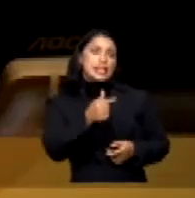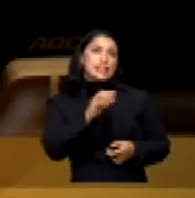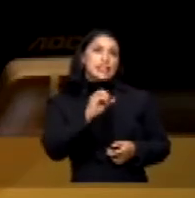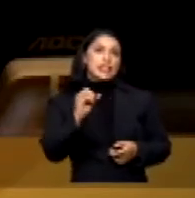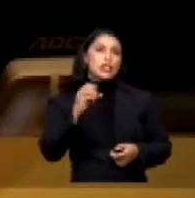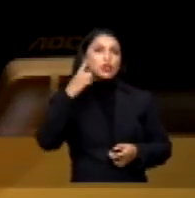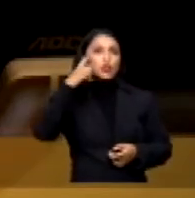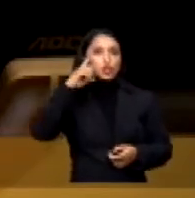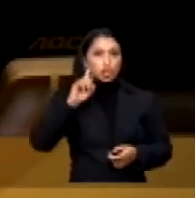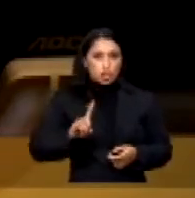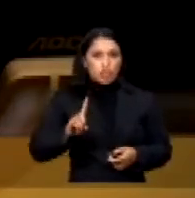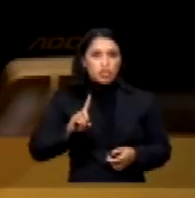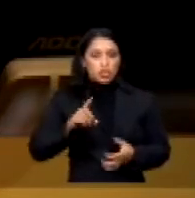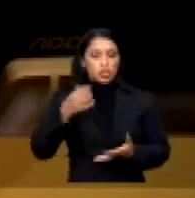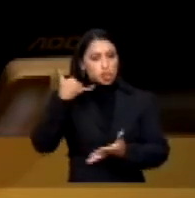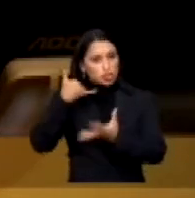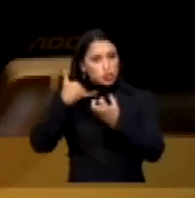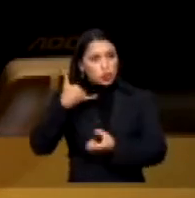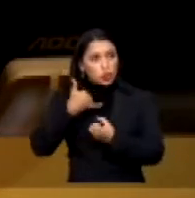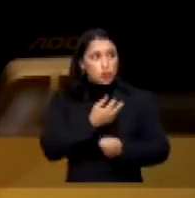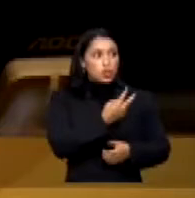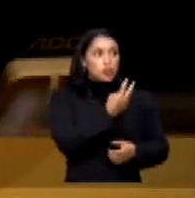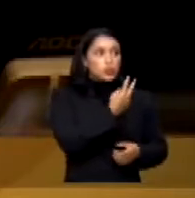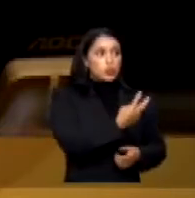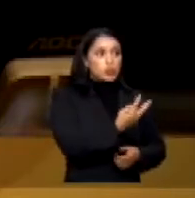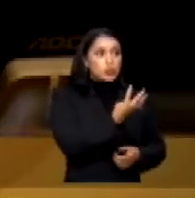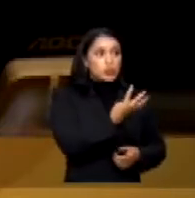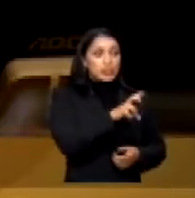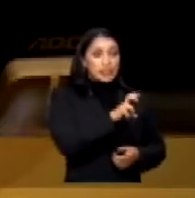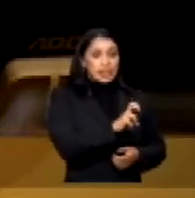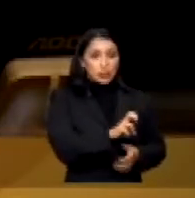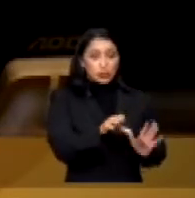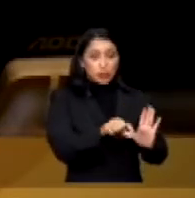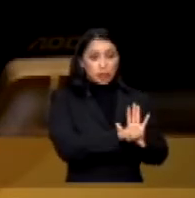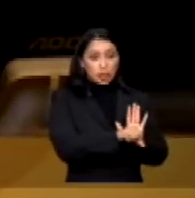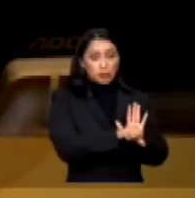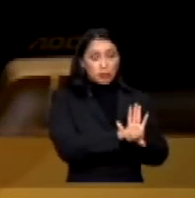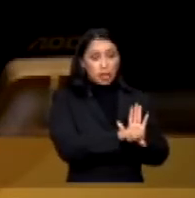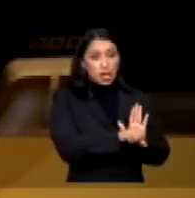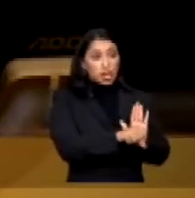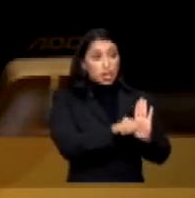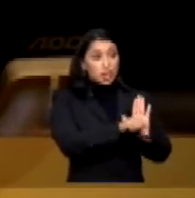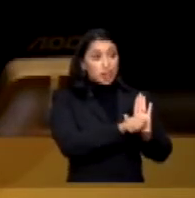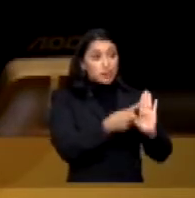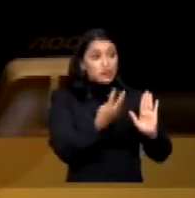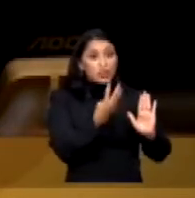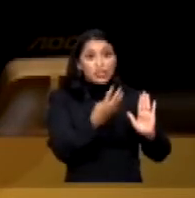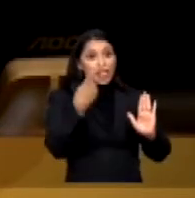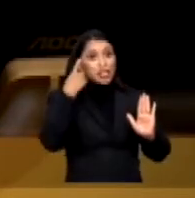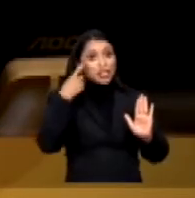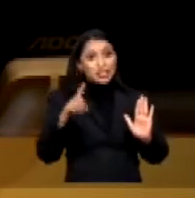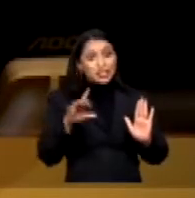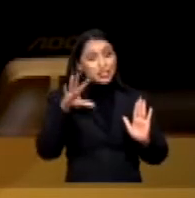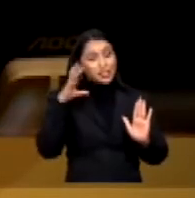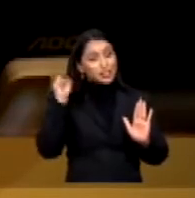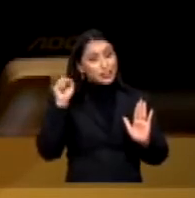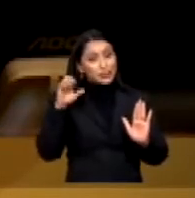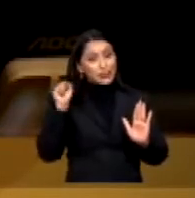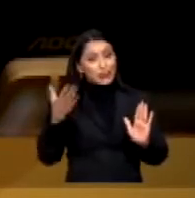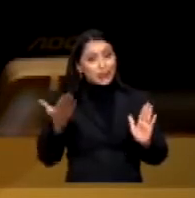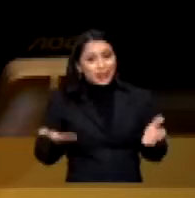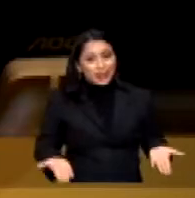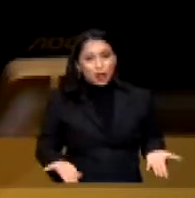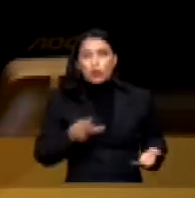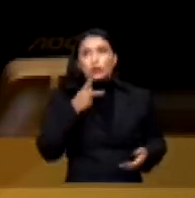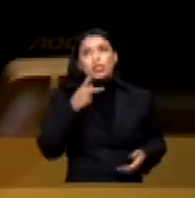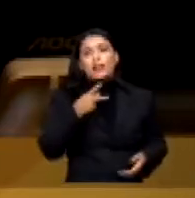700 dias de escuta e 245 crimes. Significa que cada crime teria custado 3 dias de escuta. Não se